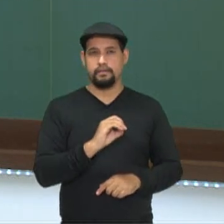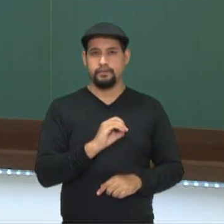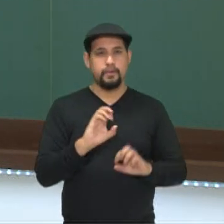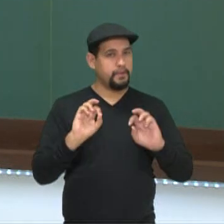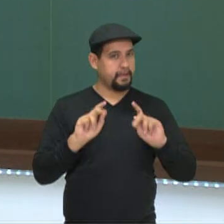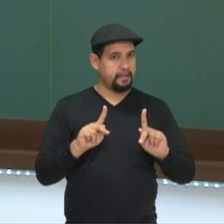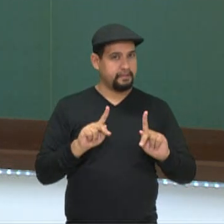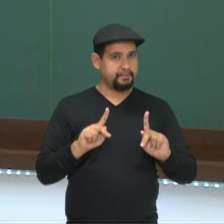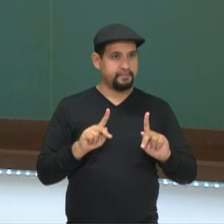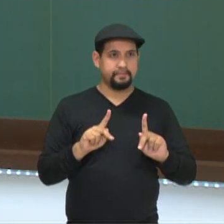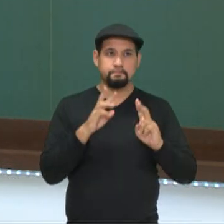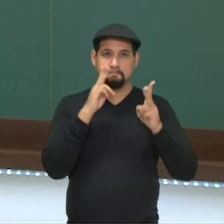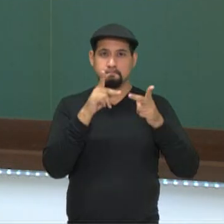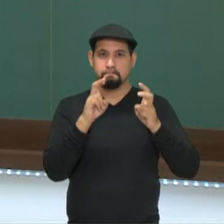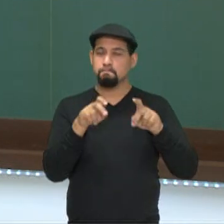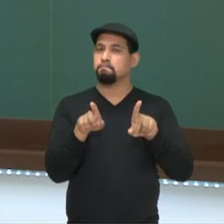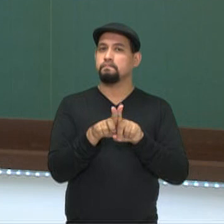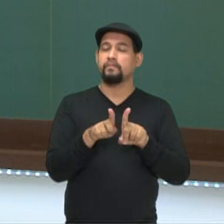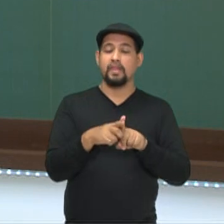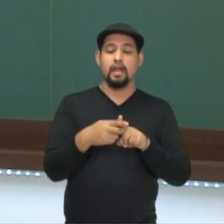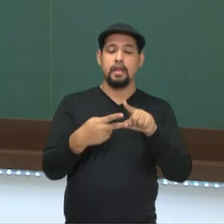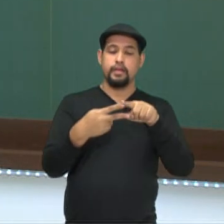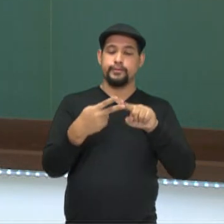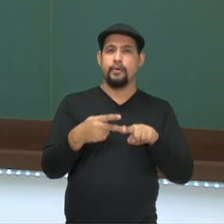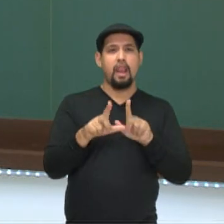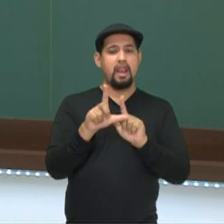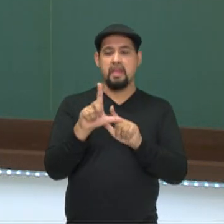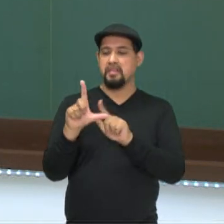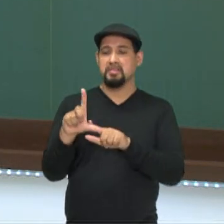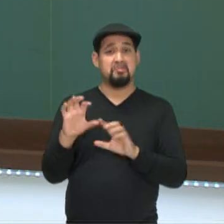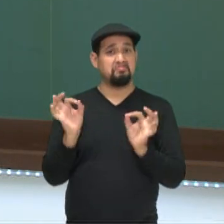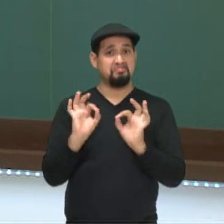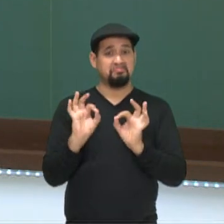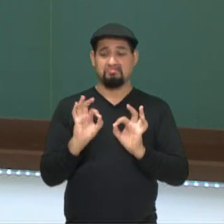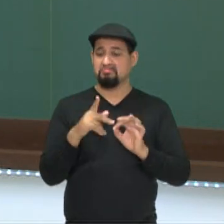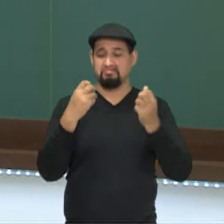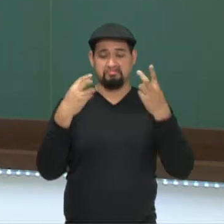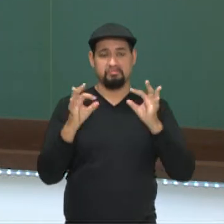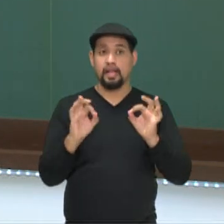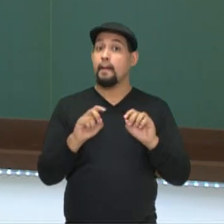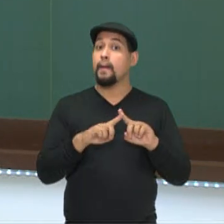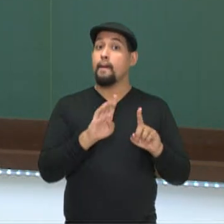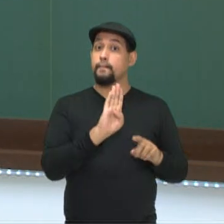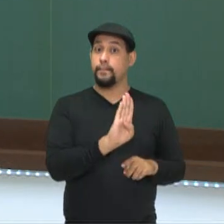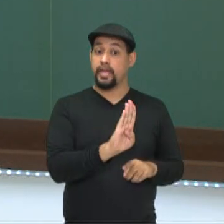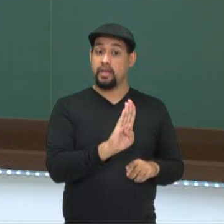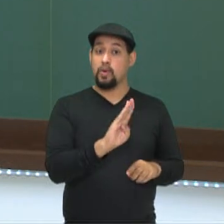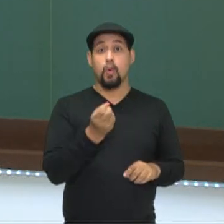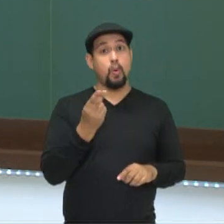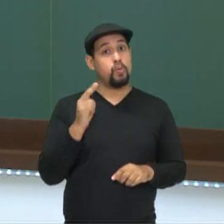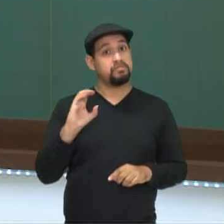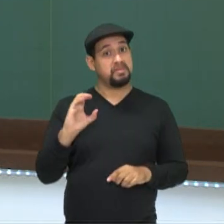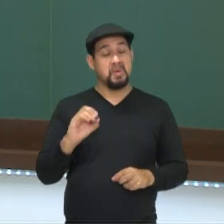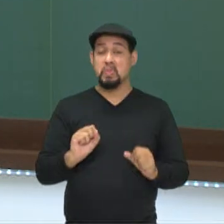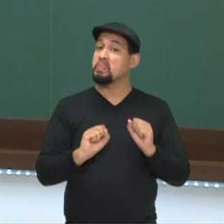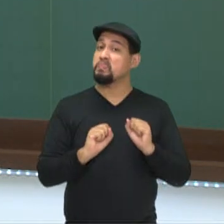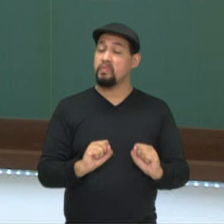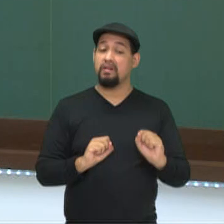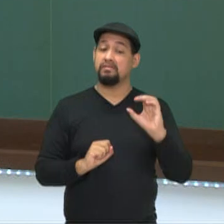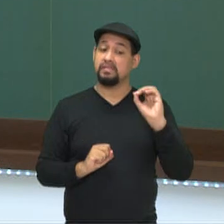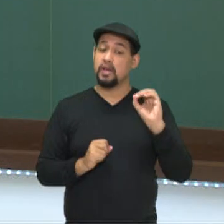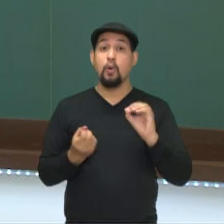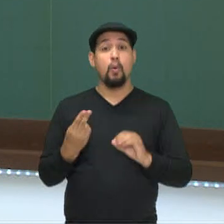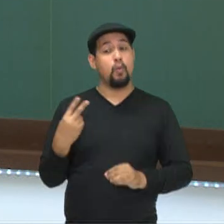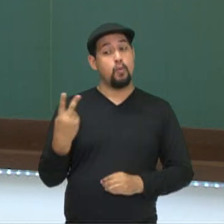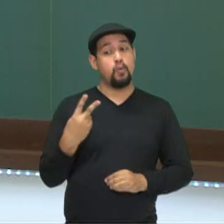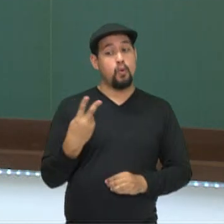bom? Repare que das outras duas letras ele não falou nada. Então, significa que o b e o c podem ser zero. Ou os dois